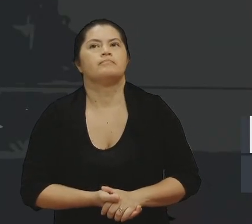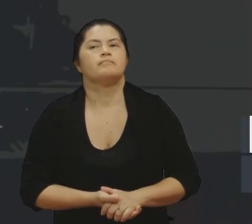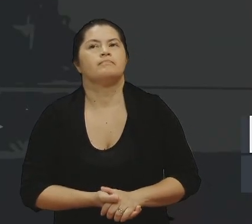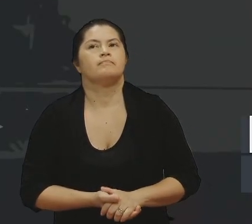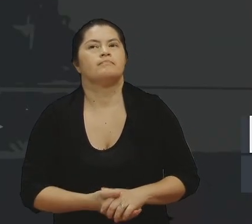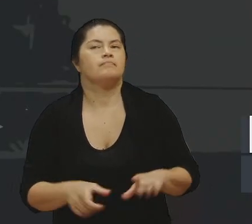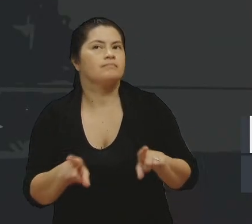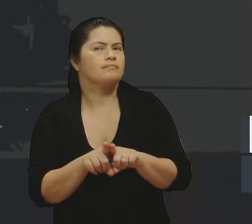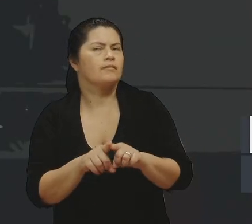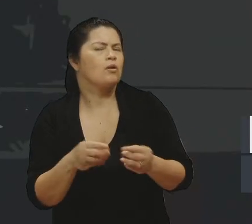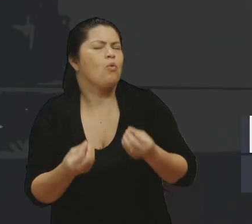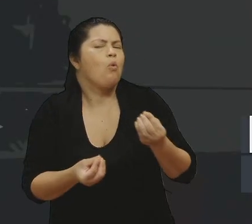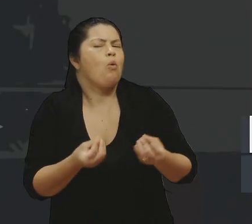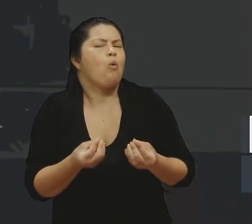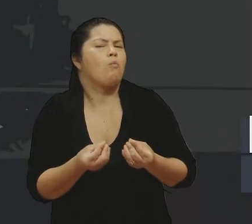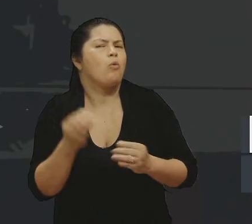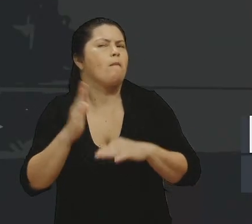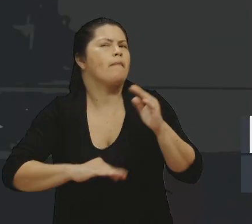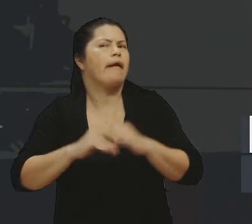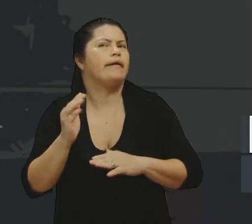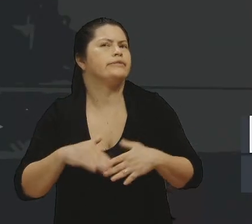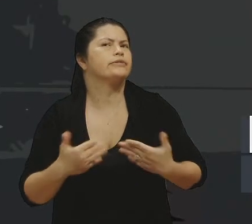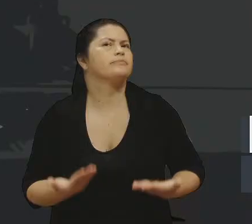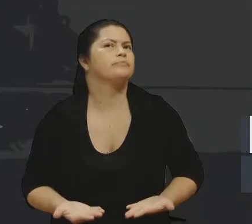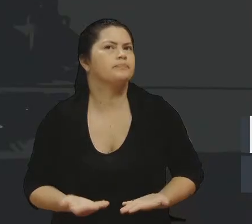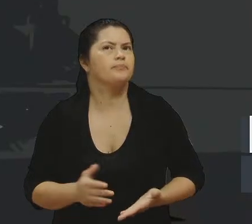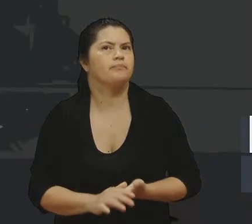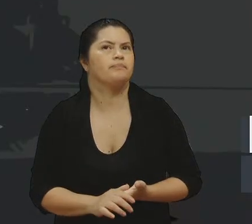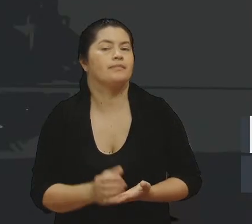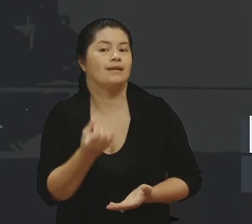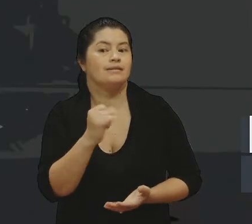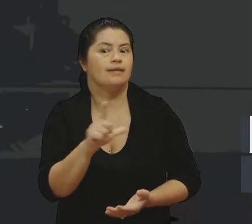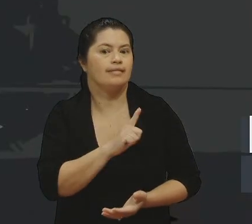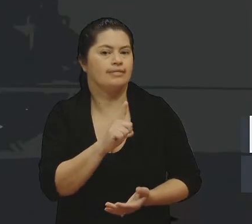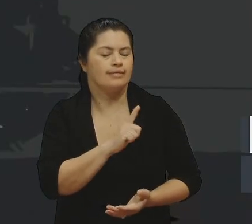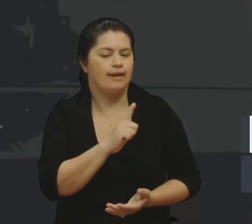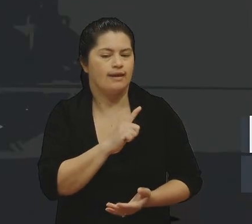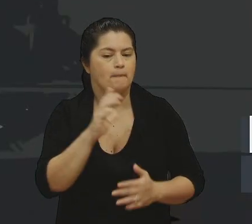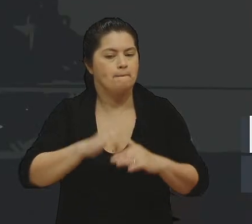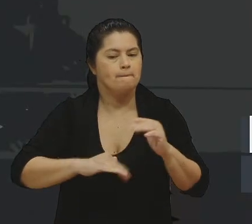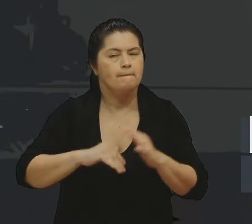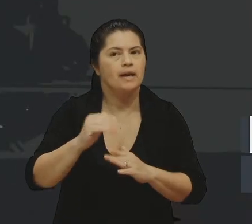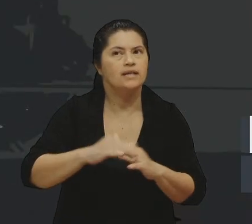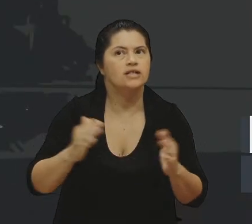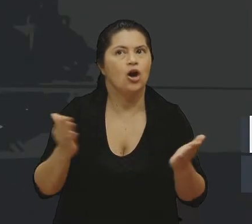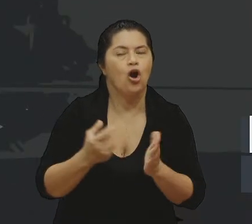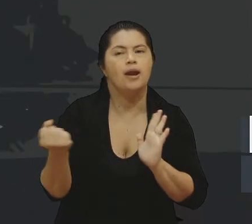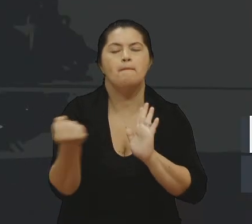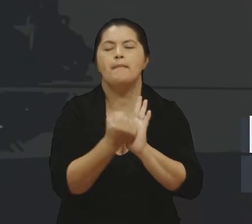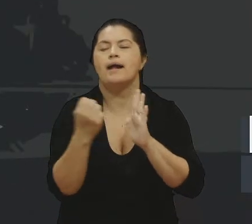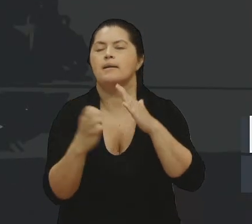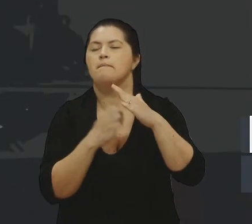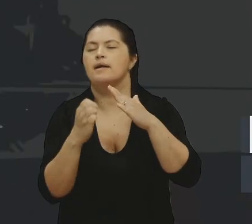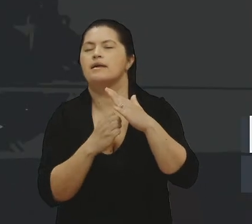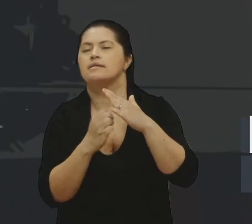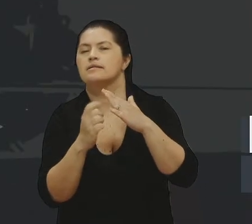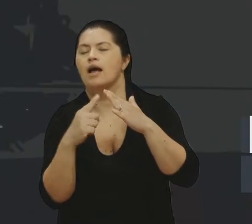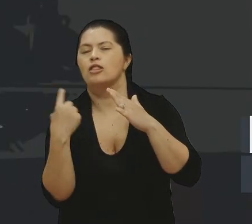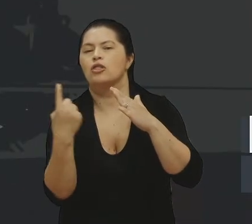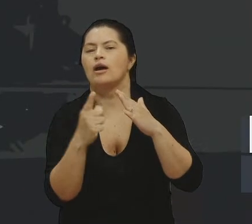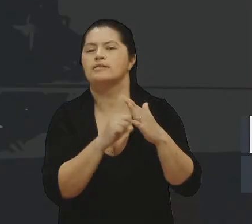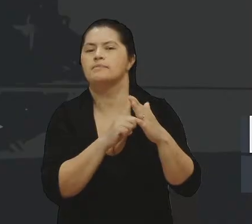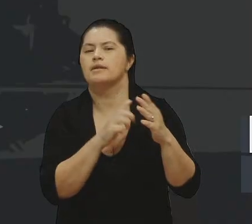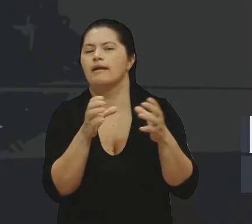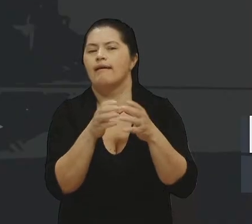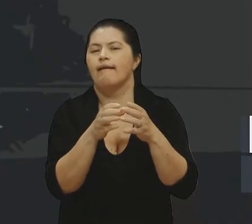gente, como é que funciona isso aqui na prática? Bom, se eu tenho de um lado aqui movimento, comunidade, marca e empresas, a gente tem que entender que toda